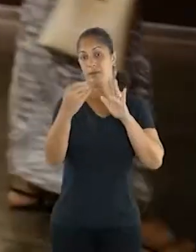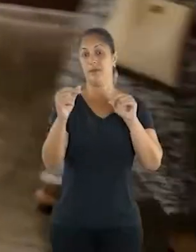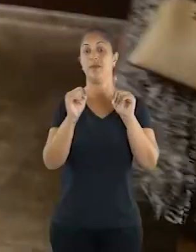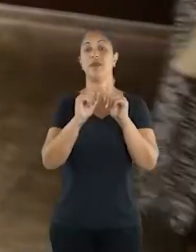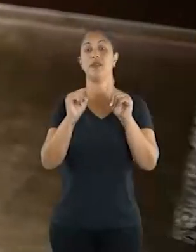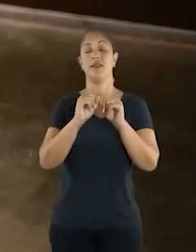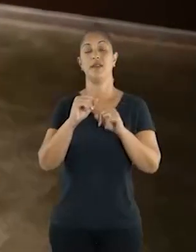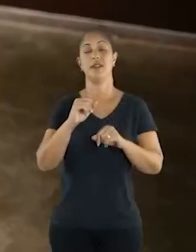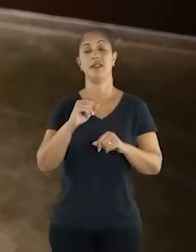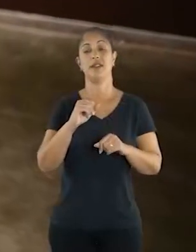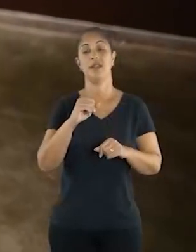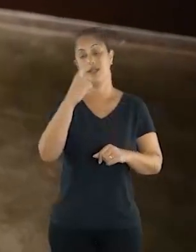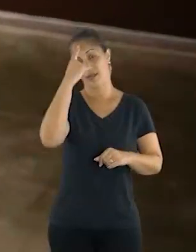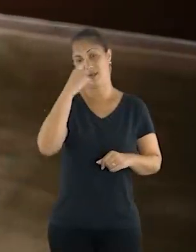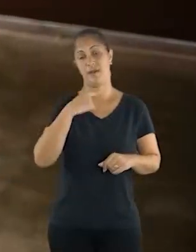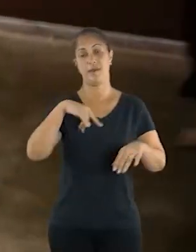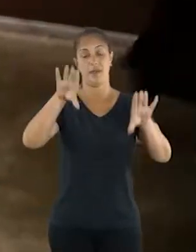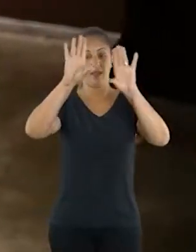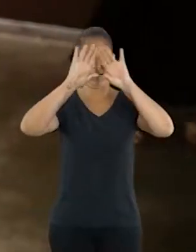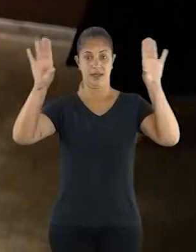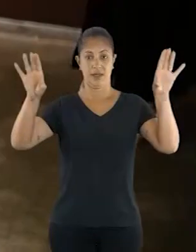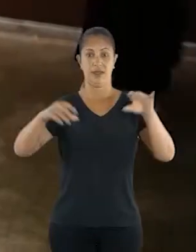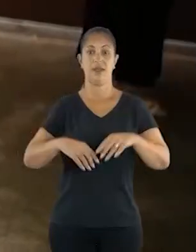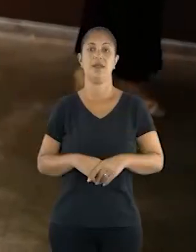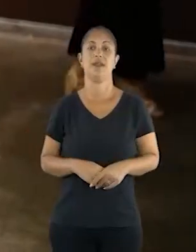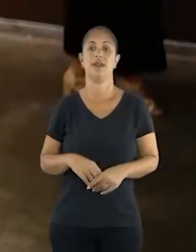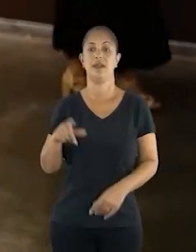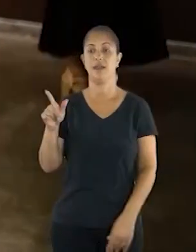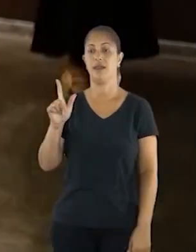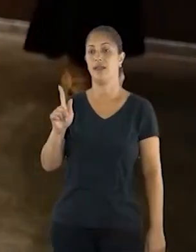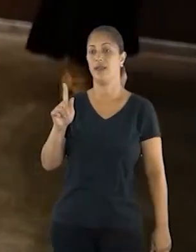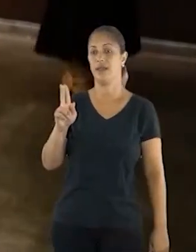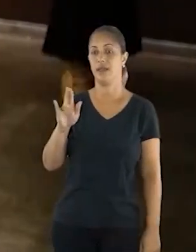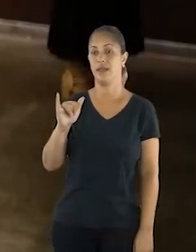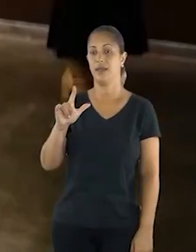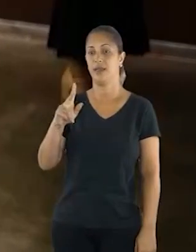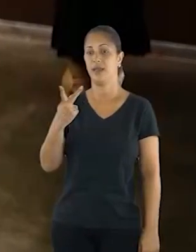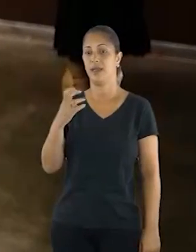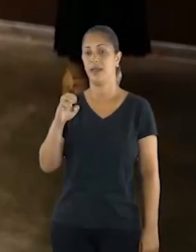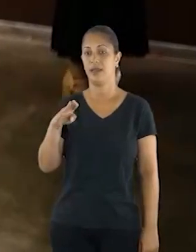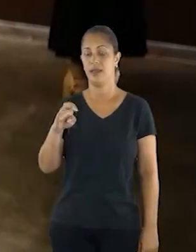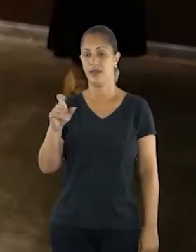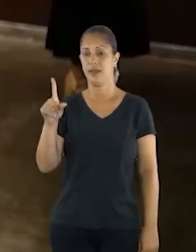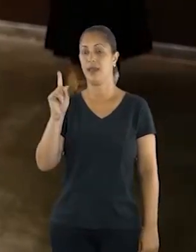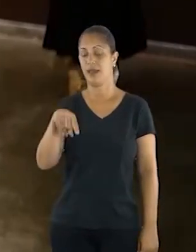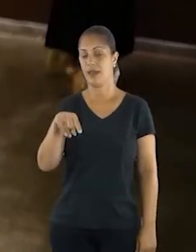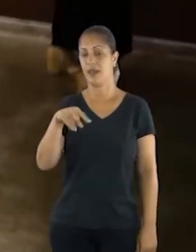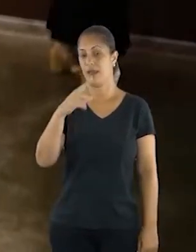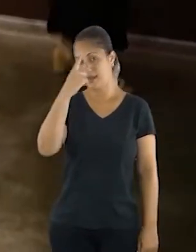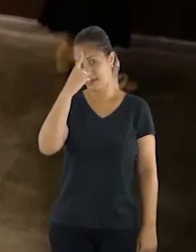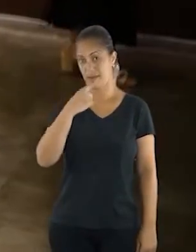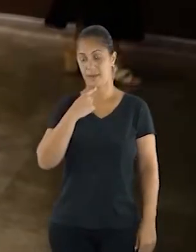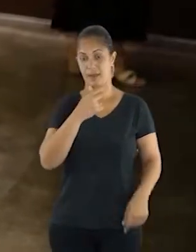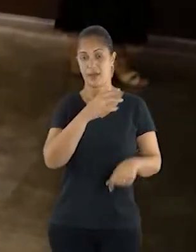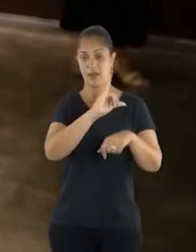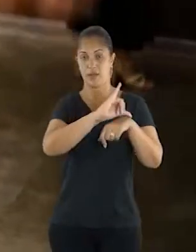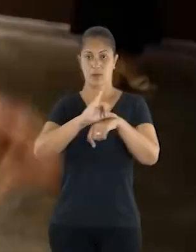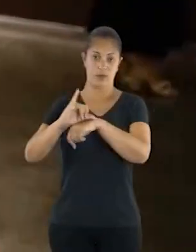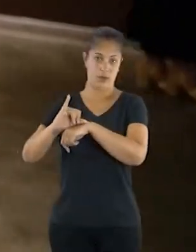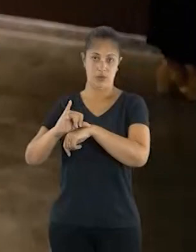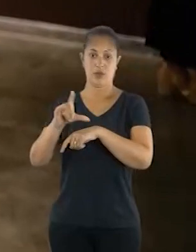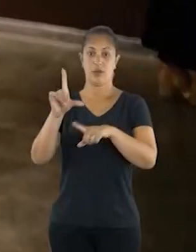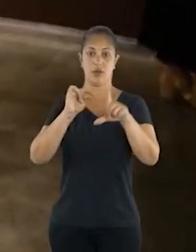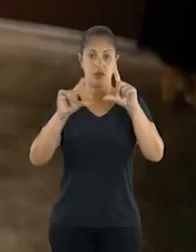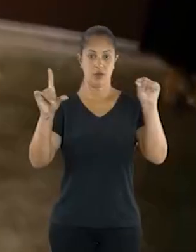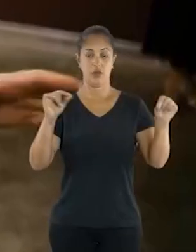aquela subida no céu, que foi esse é o Guilherme Snar, o Guilherme é o cenógrafo da exposição, ele que